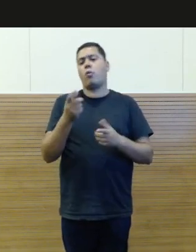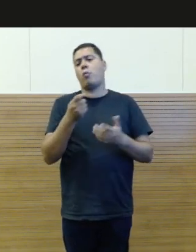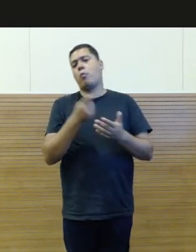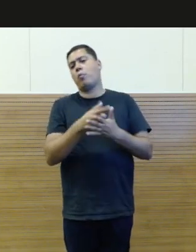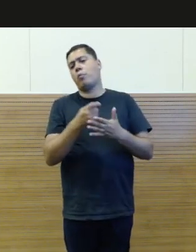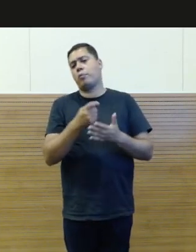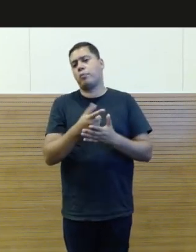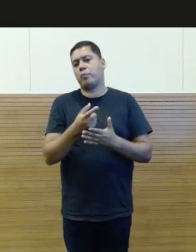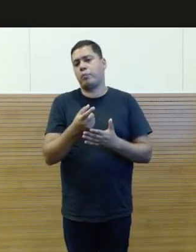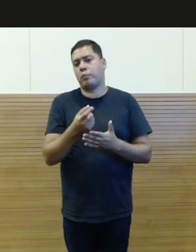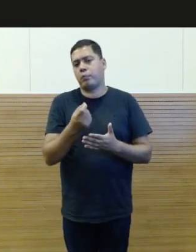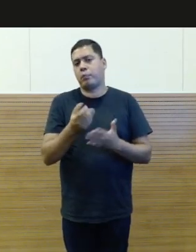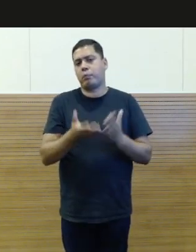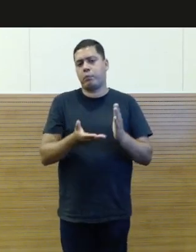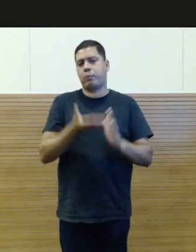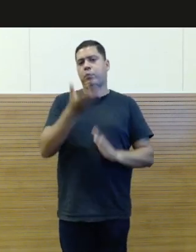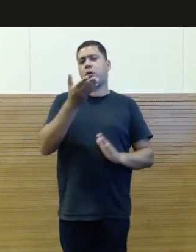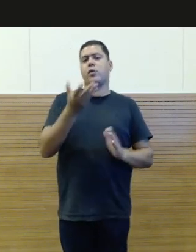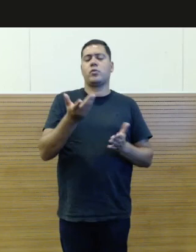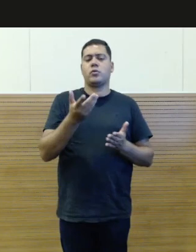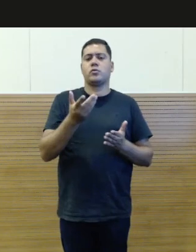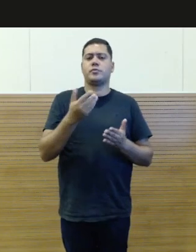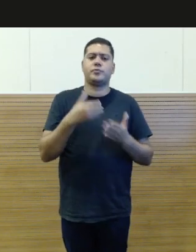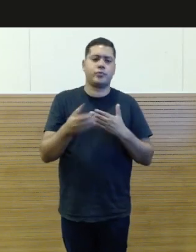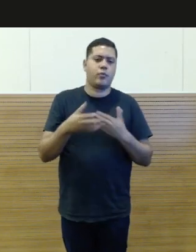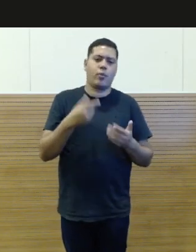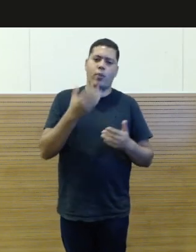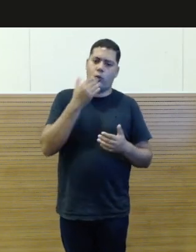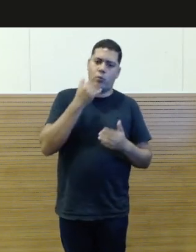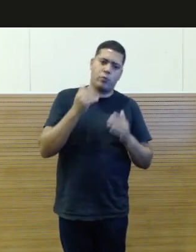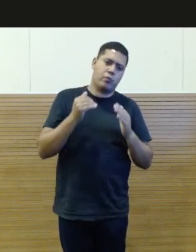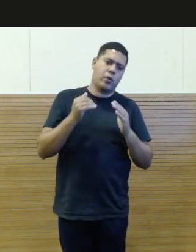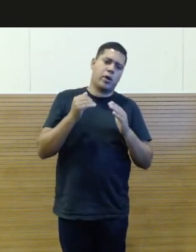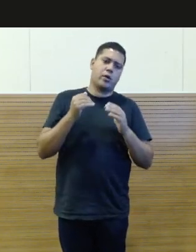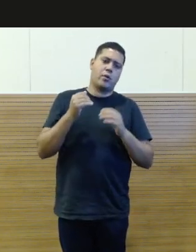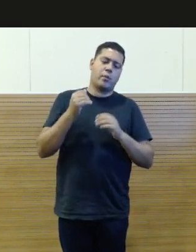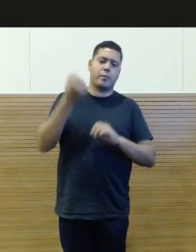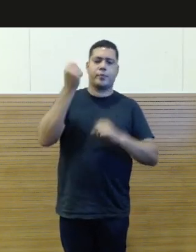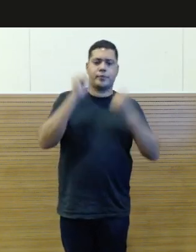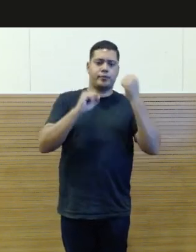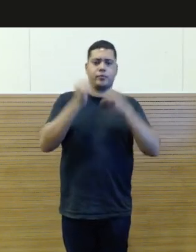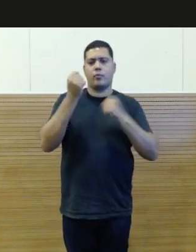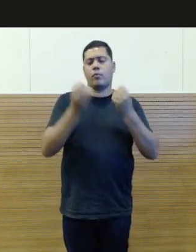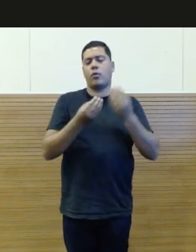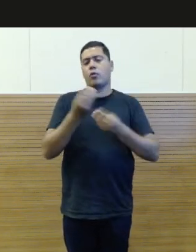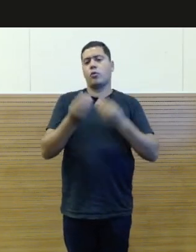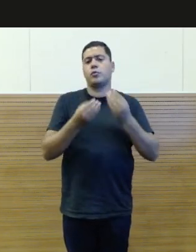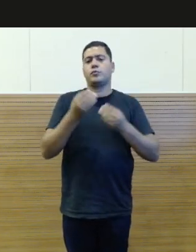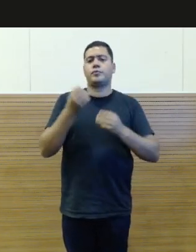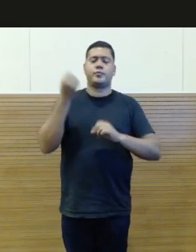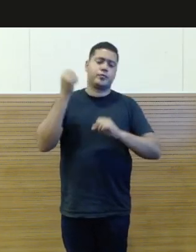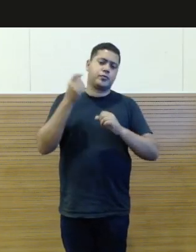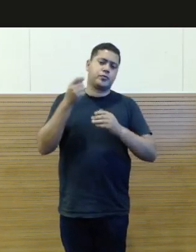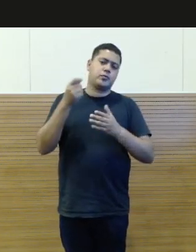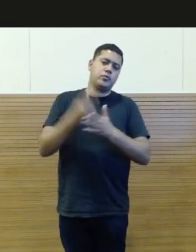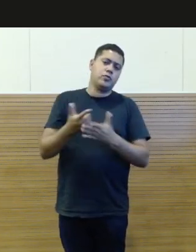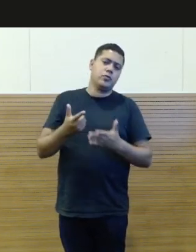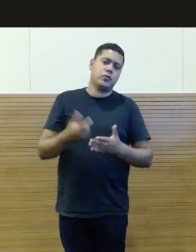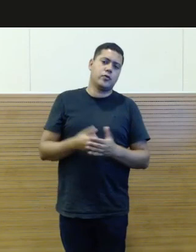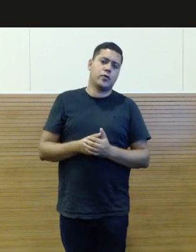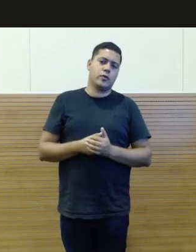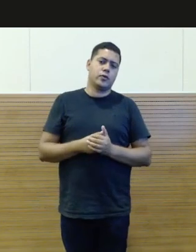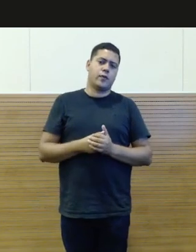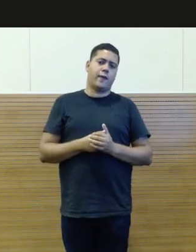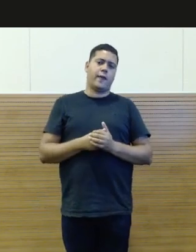produtos ultraprocessados, e aqui destacado um produto processado, que é uma bebida açucarada, como o preço relativo